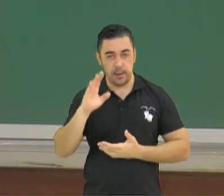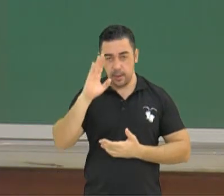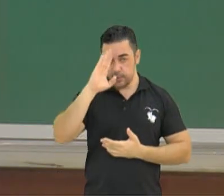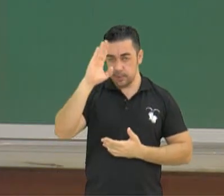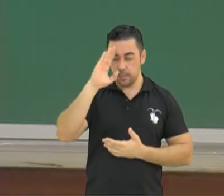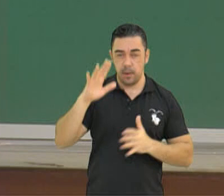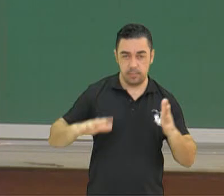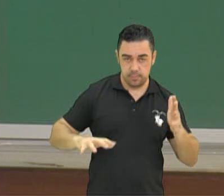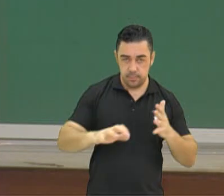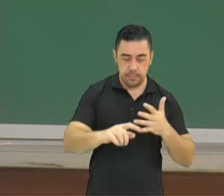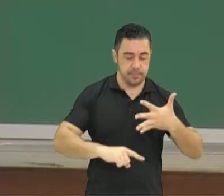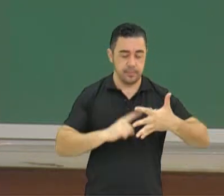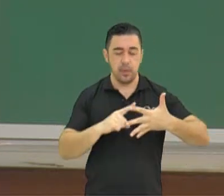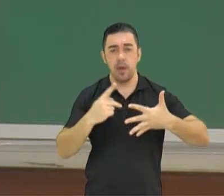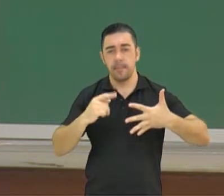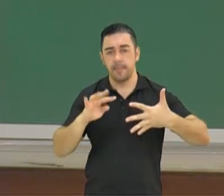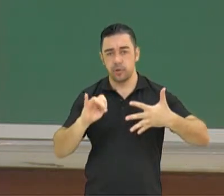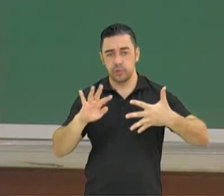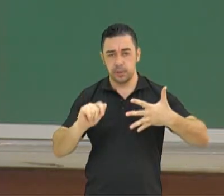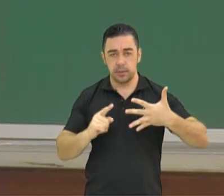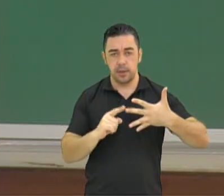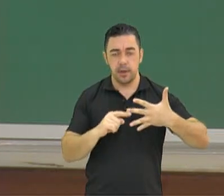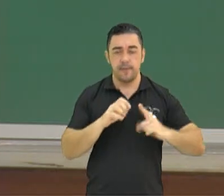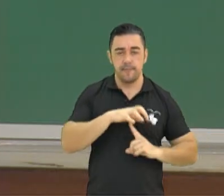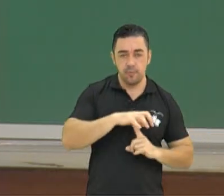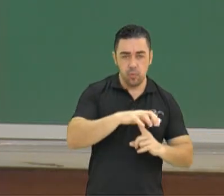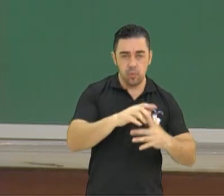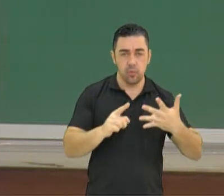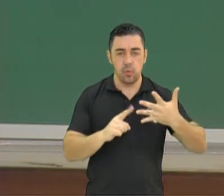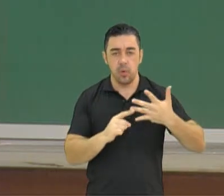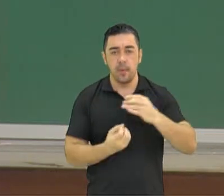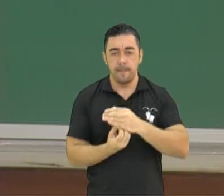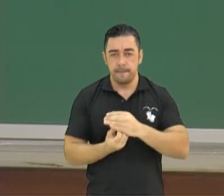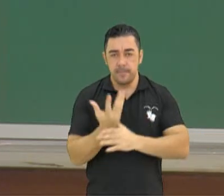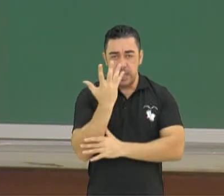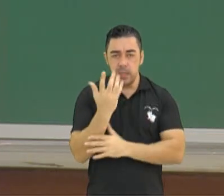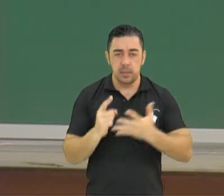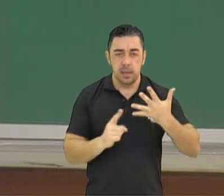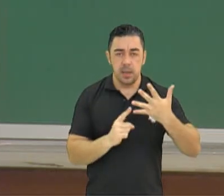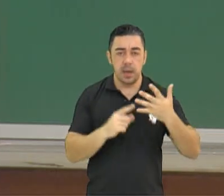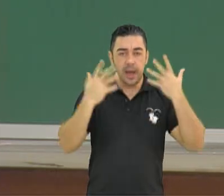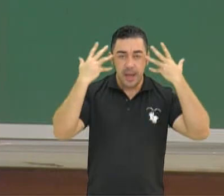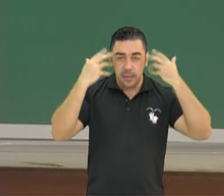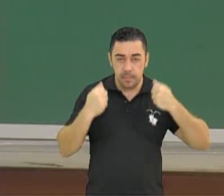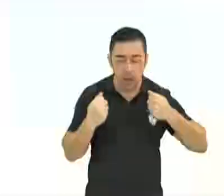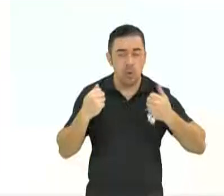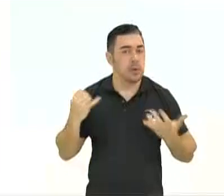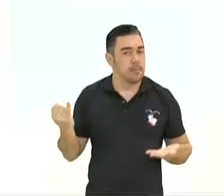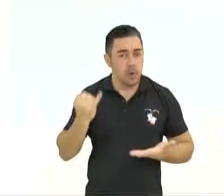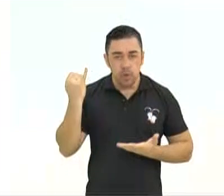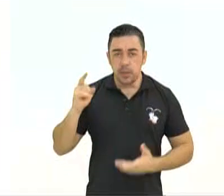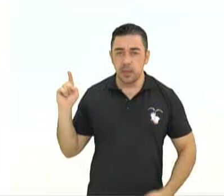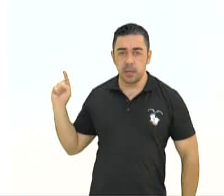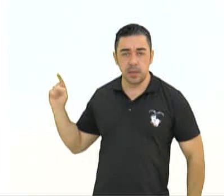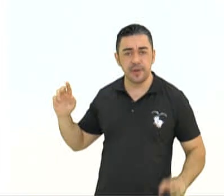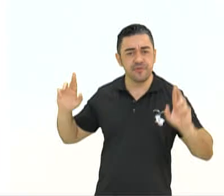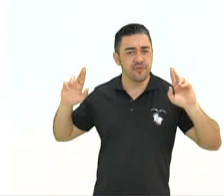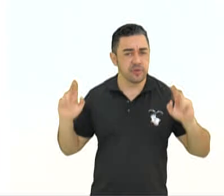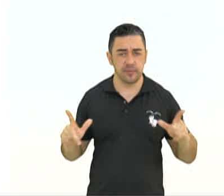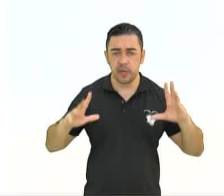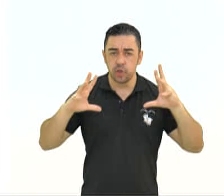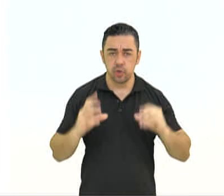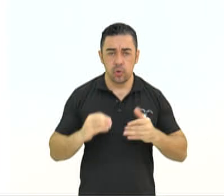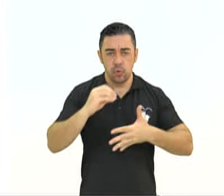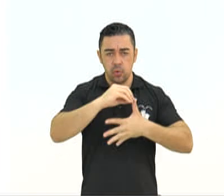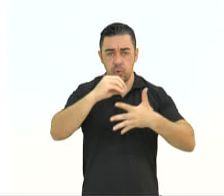bactérias, protista, fungo, planta e animal. Então, esse slide é bem importante, porque tem bastante, né, as diferenças entre todos os